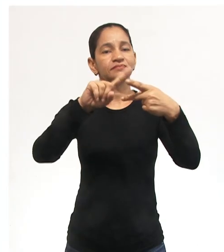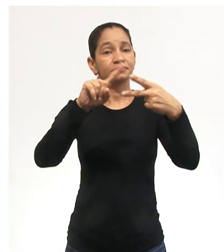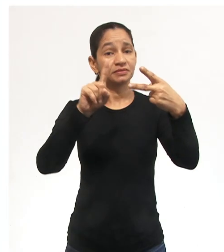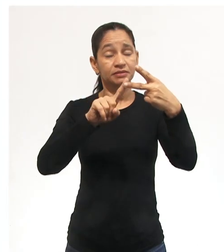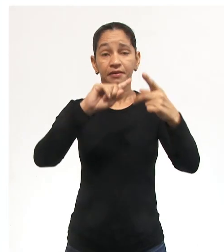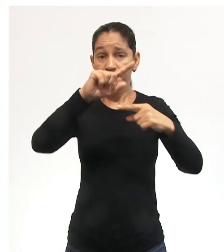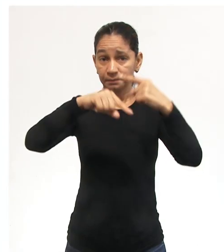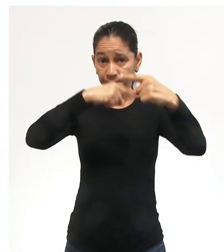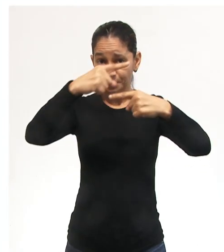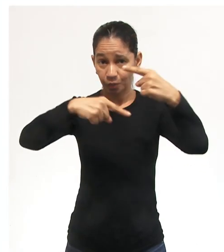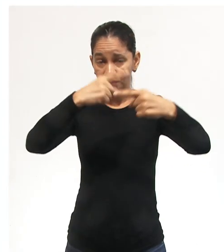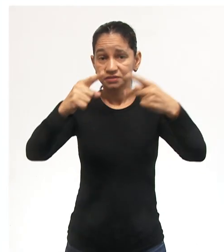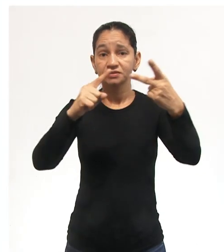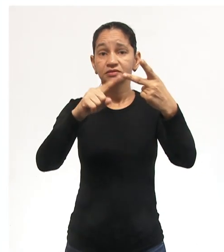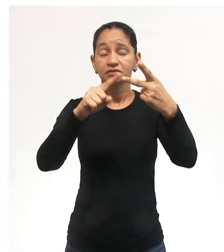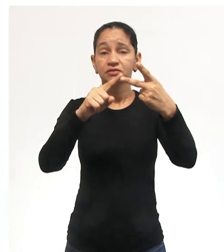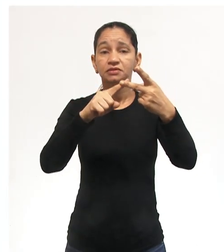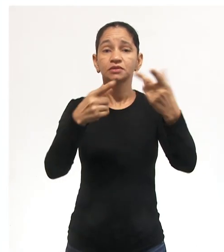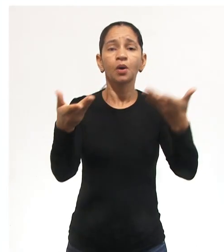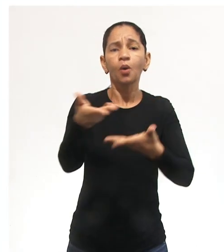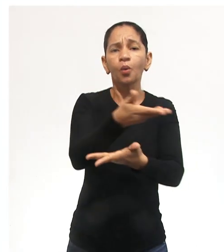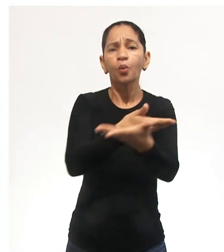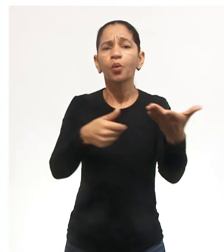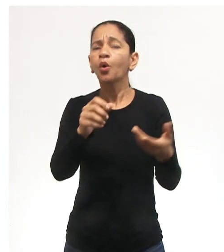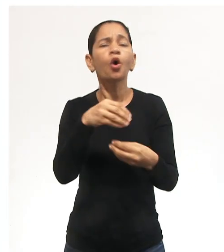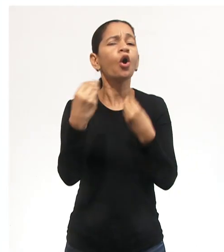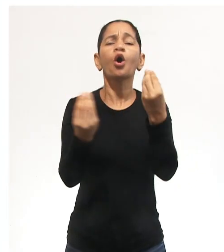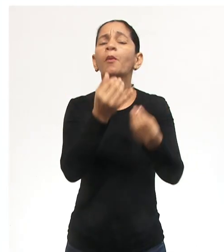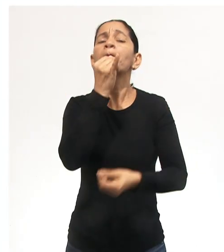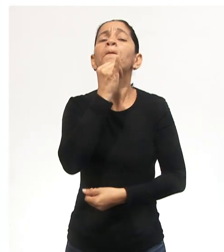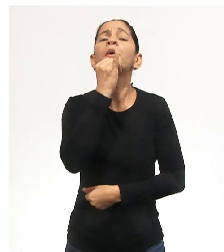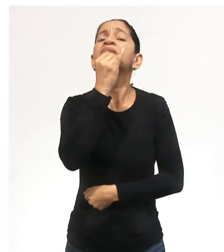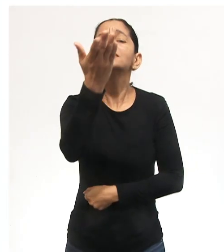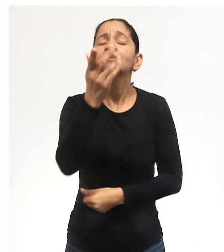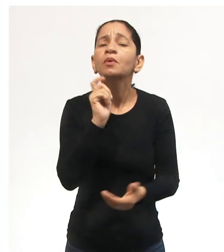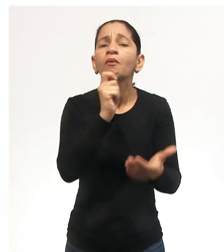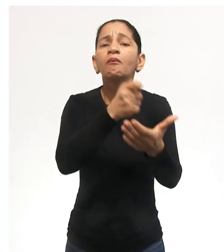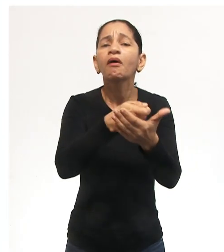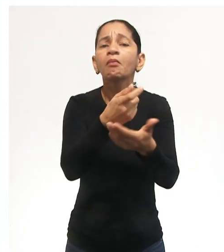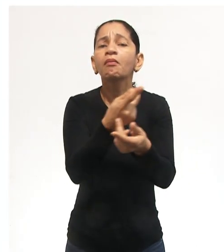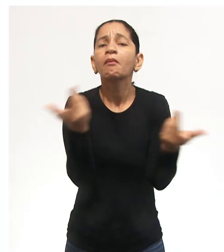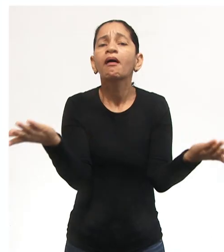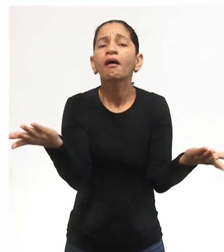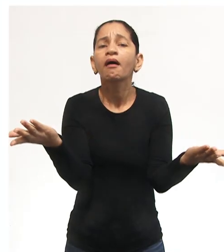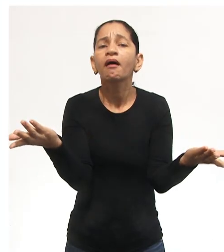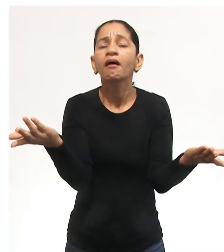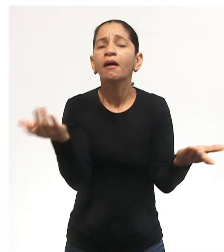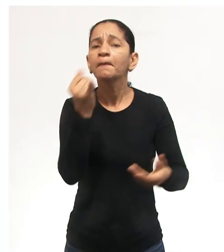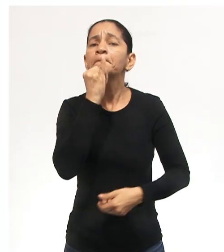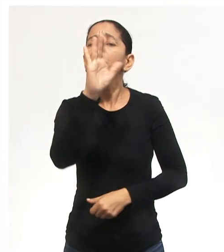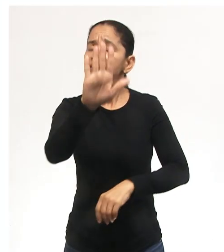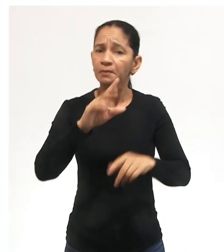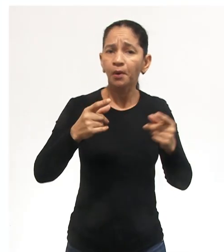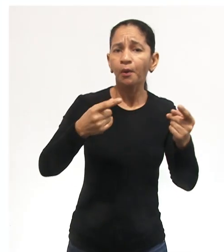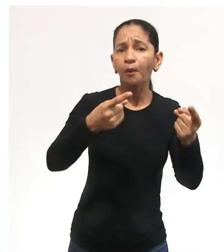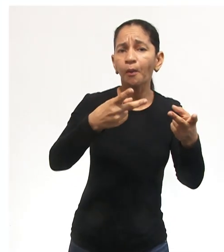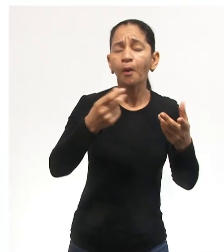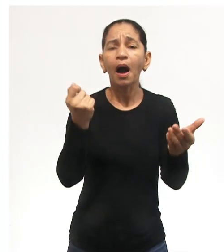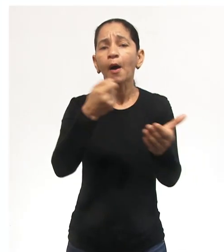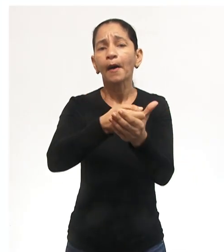Depois, tem que ter meios de pagamento. Por exemplo, como é que eu vou comprar e vender ali